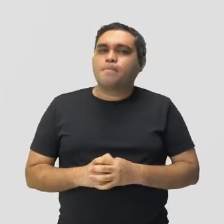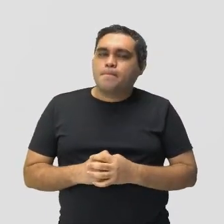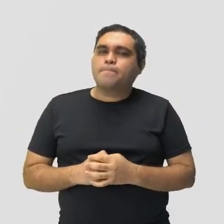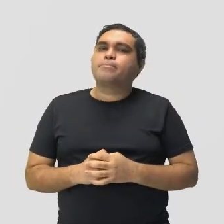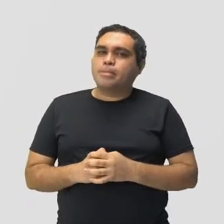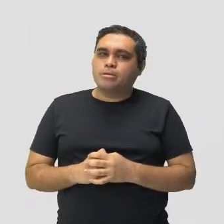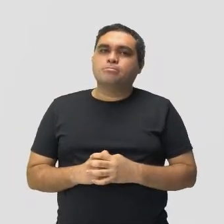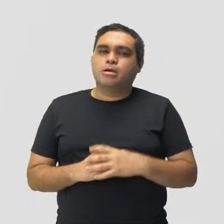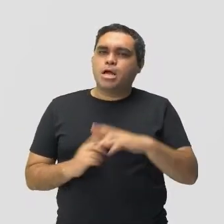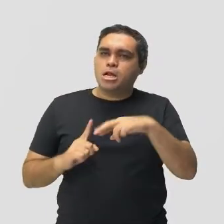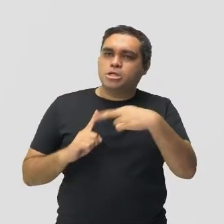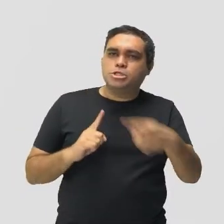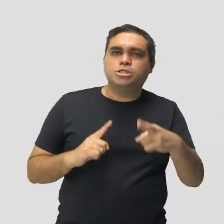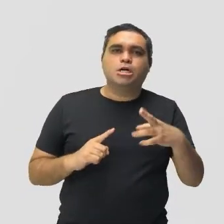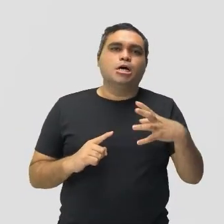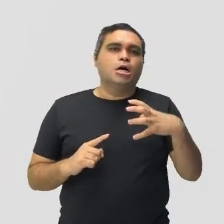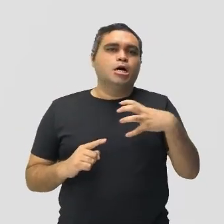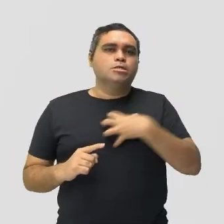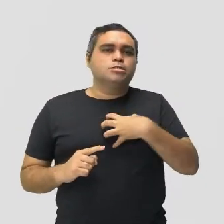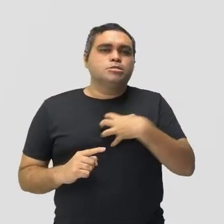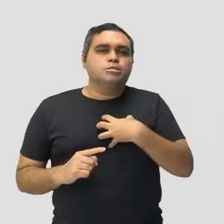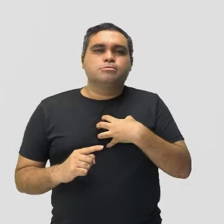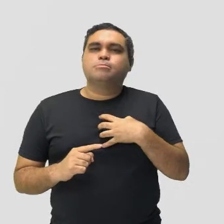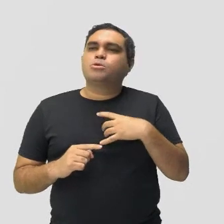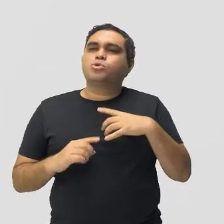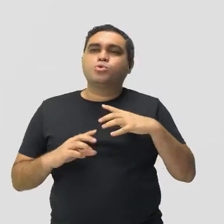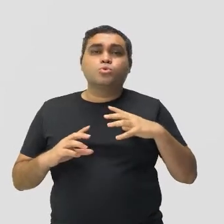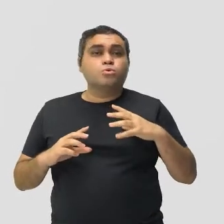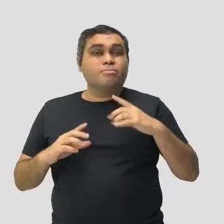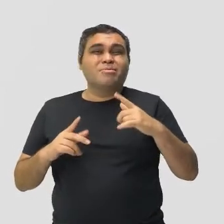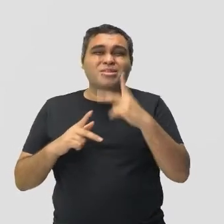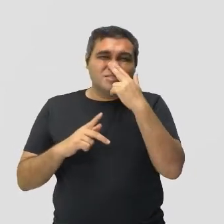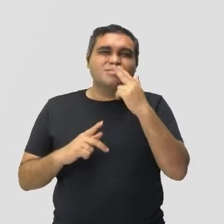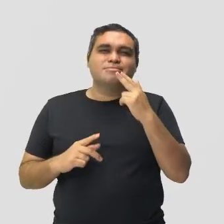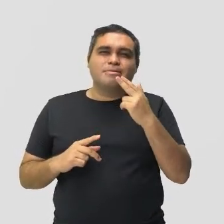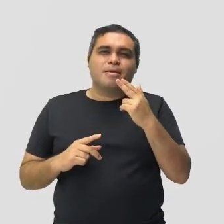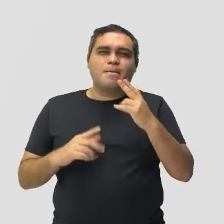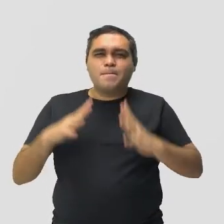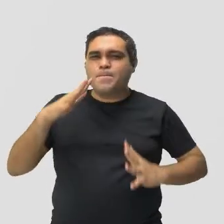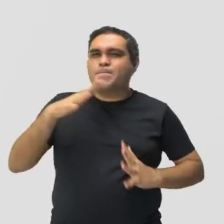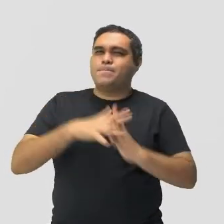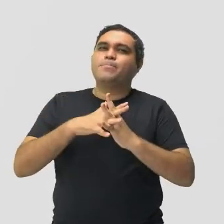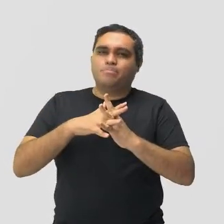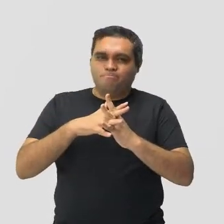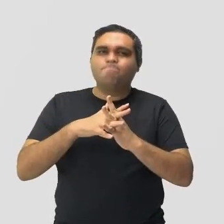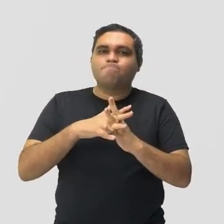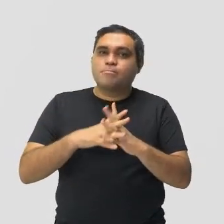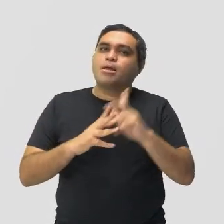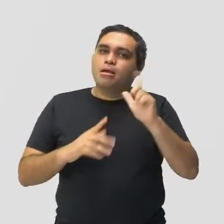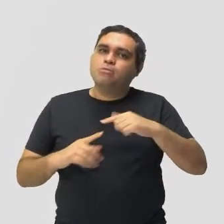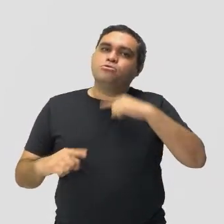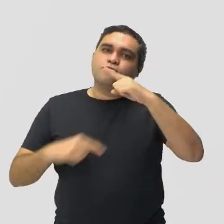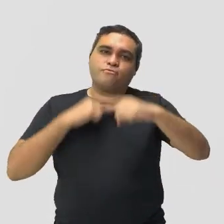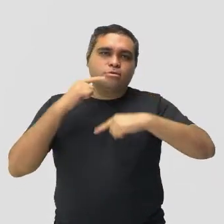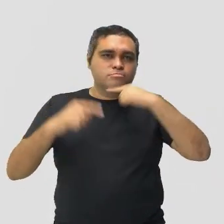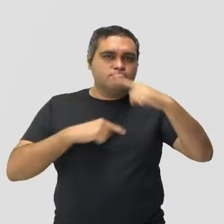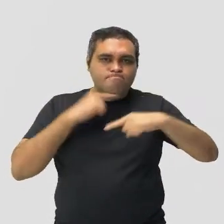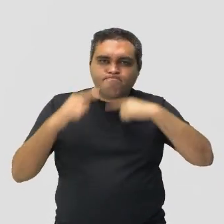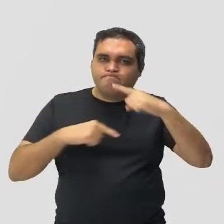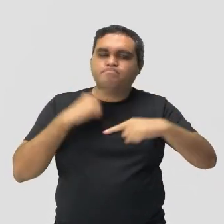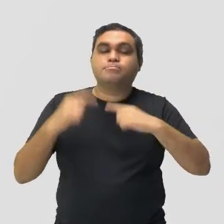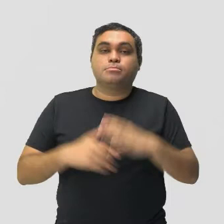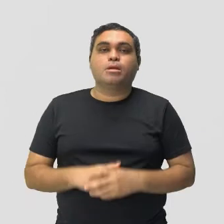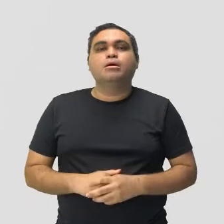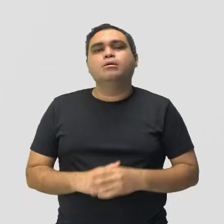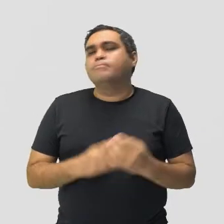sentimentos. Coloca tudo em dúvida. Por isso que é uma dúvida grande, né? É dúvida de tudo. E como é que se